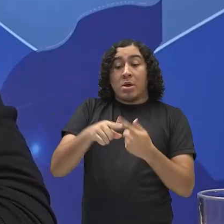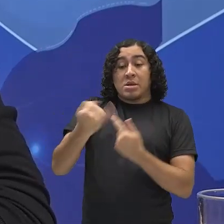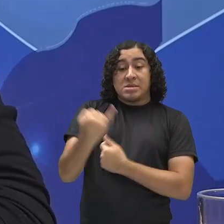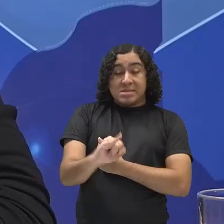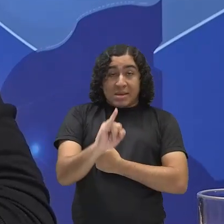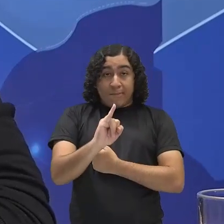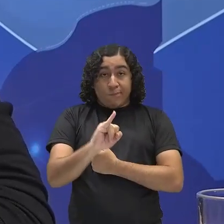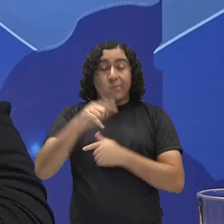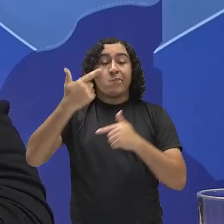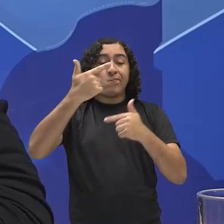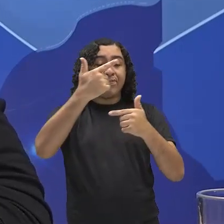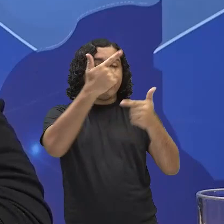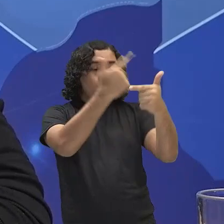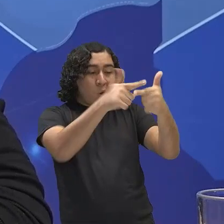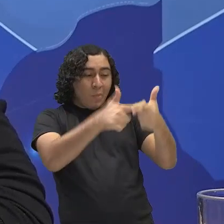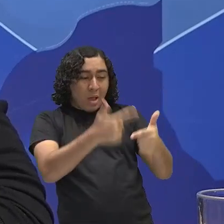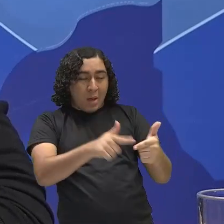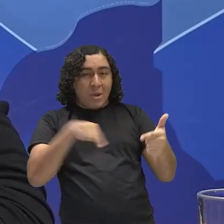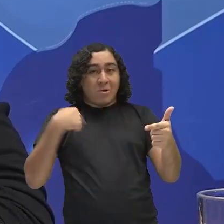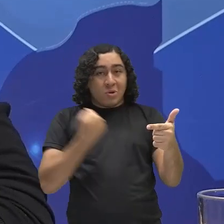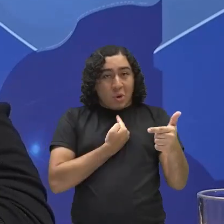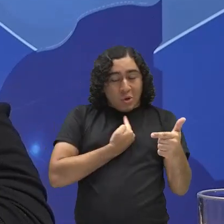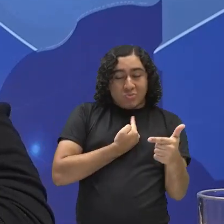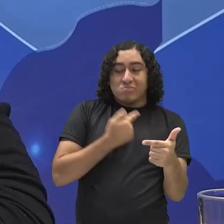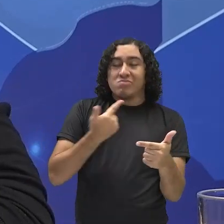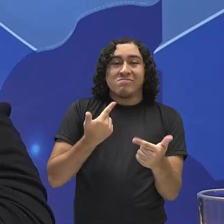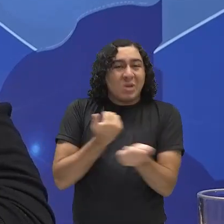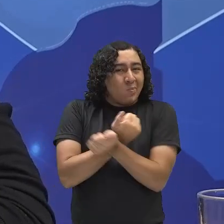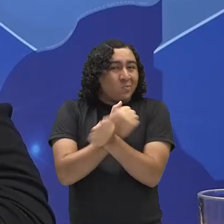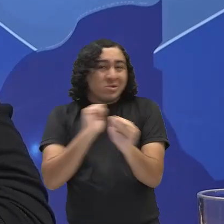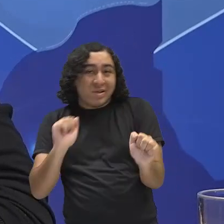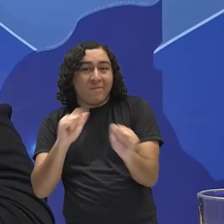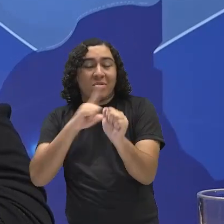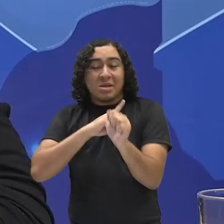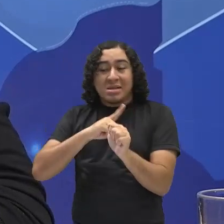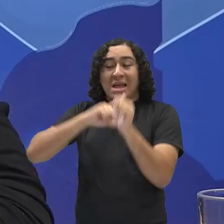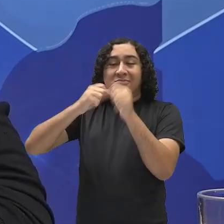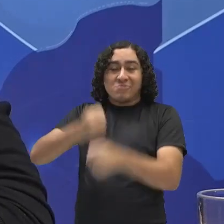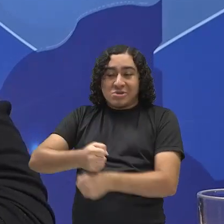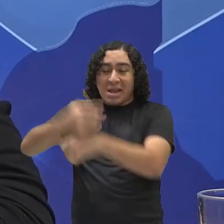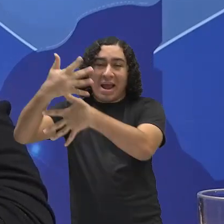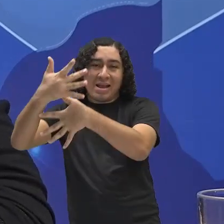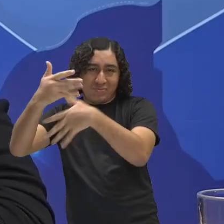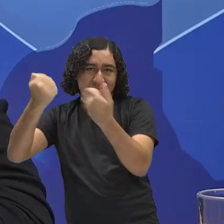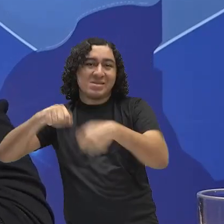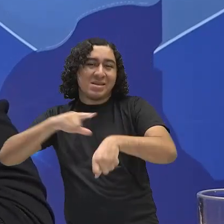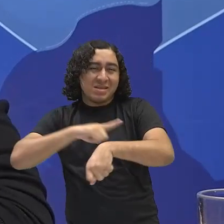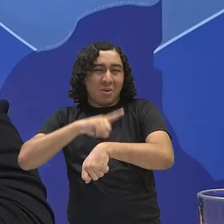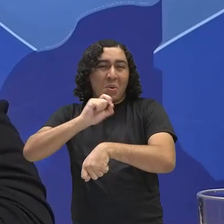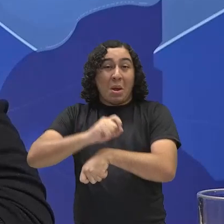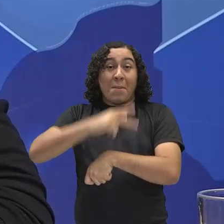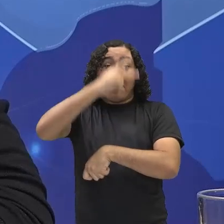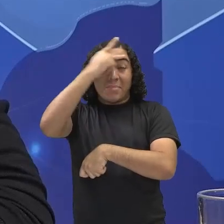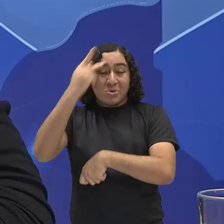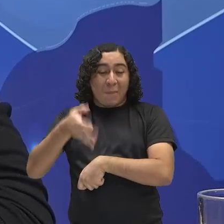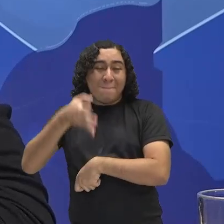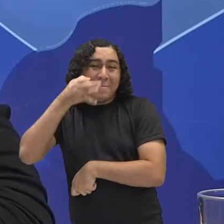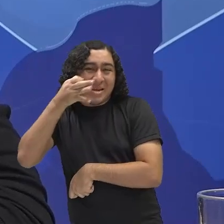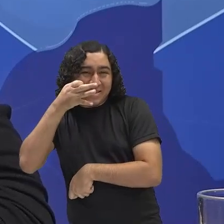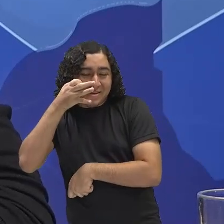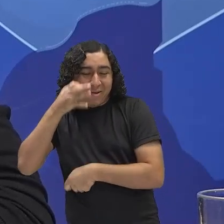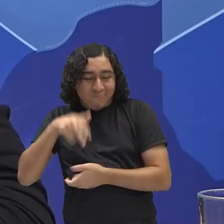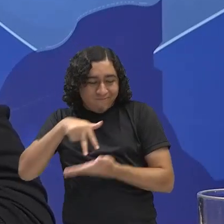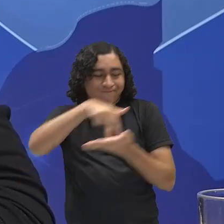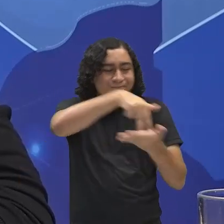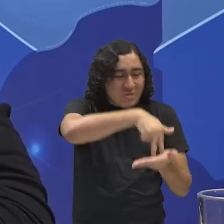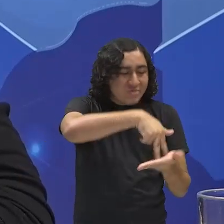problema remotamente ali ou no atendimento online, quando é necessário realmente a troca de algum equipamento ou quando